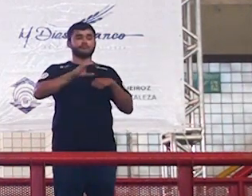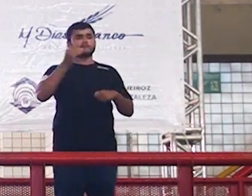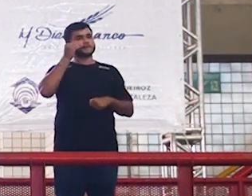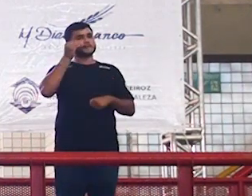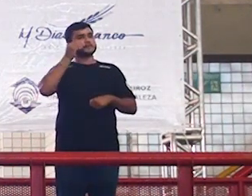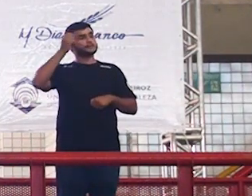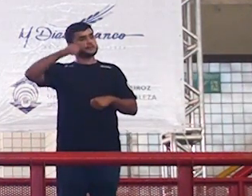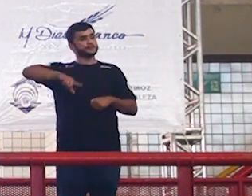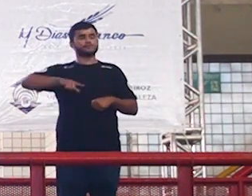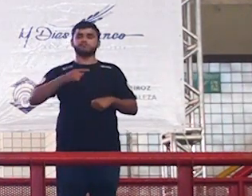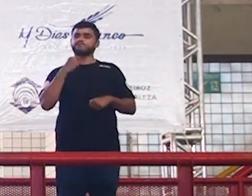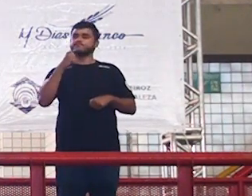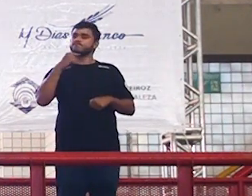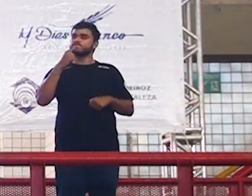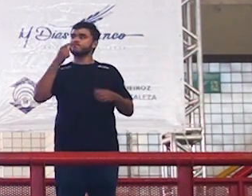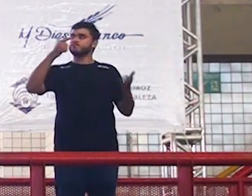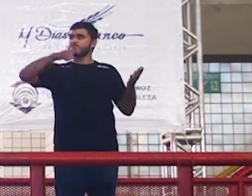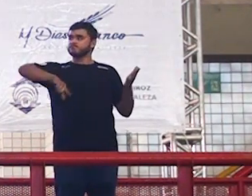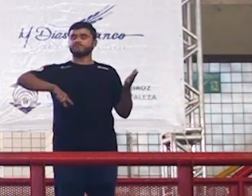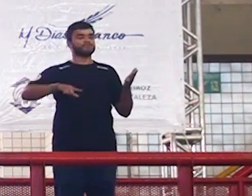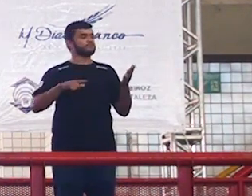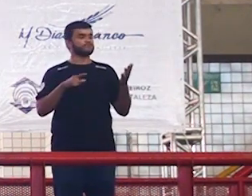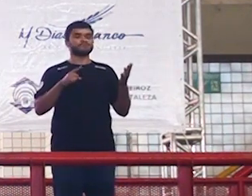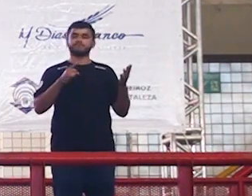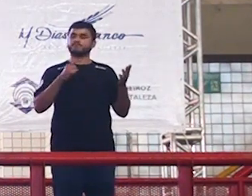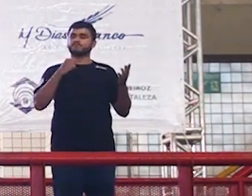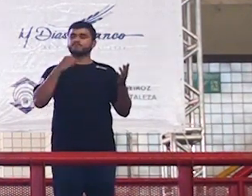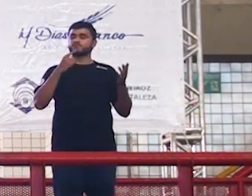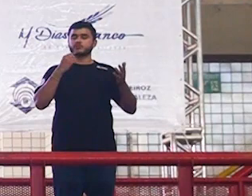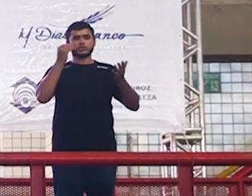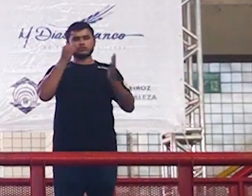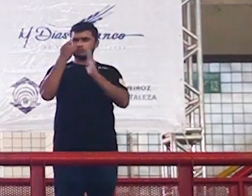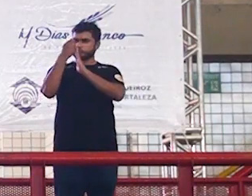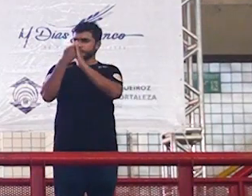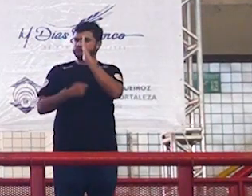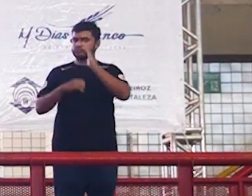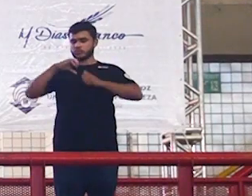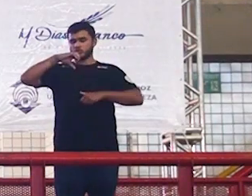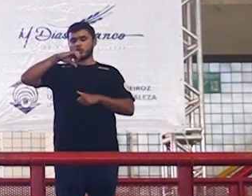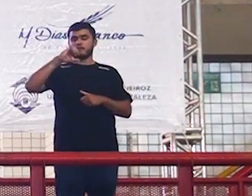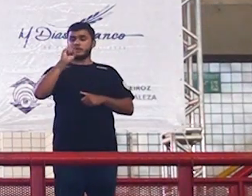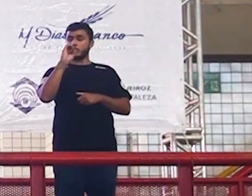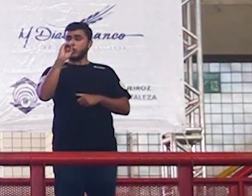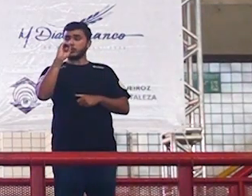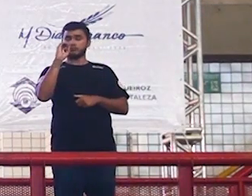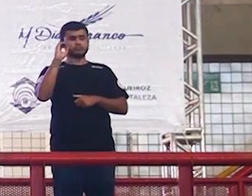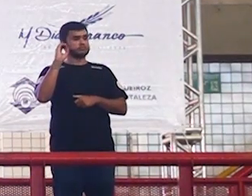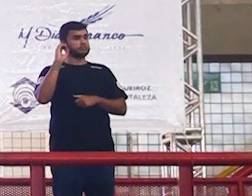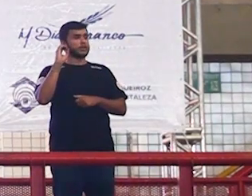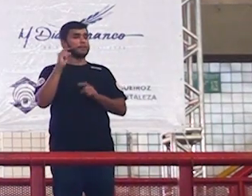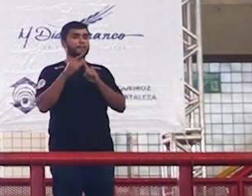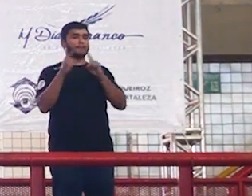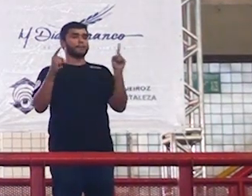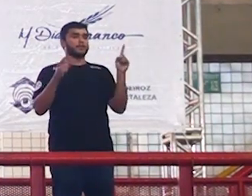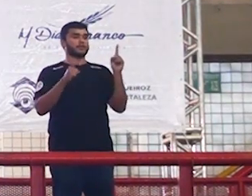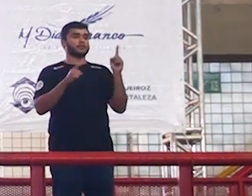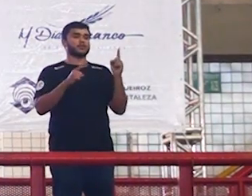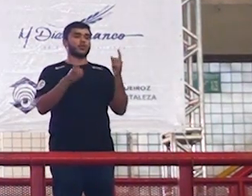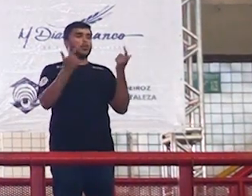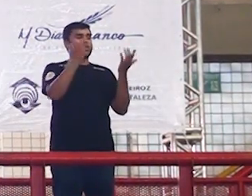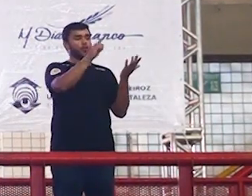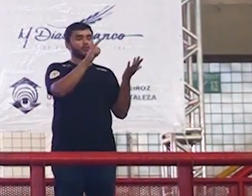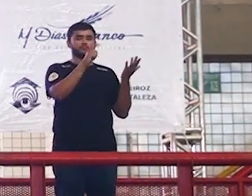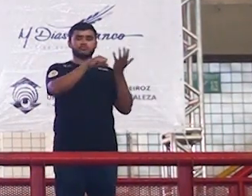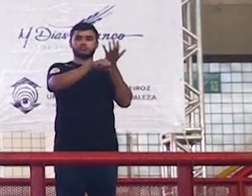de novo. Não deu certo para mim, apesar da minha redação ter sido show. Tirei 980, mas eu papoquei em linguagem de